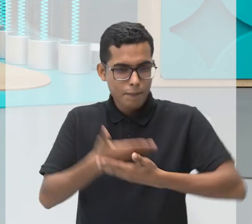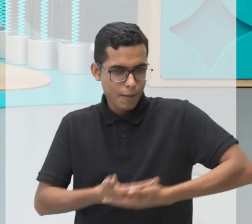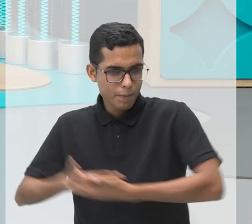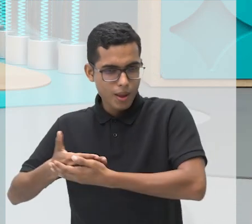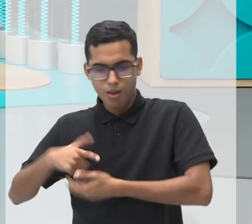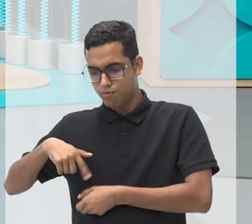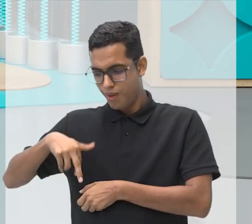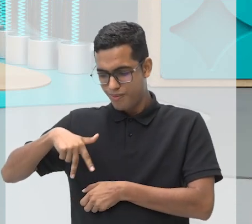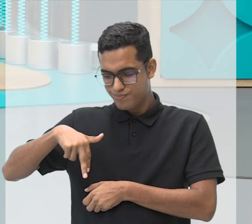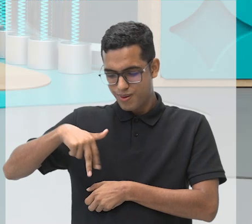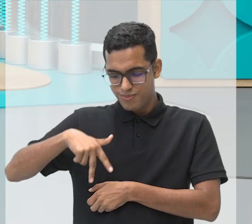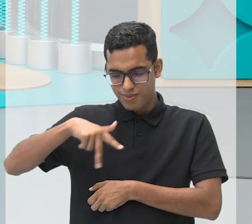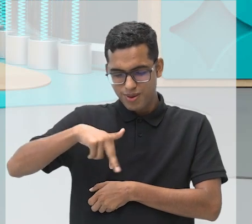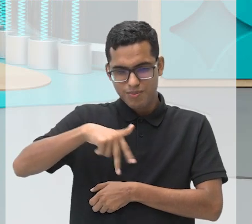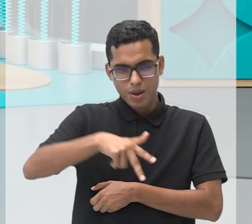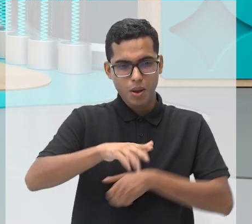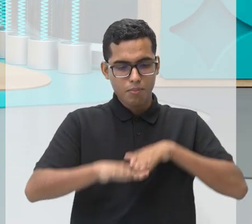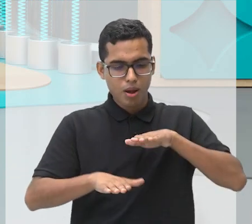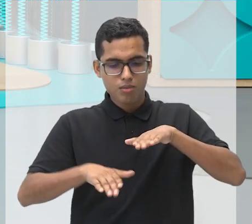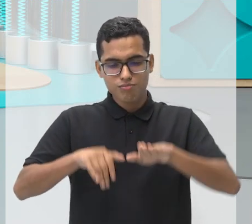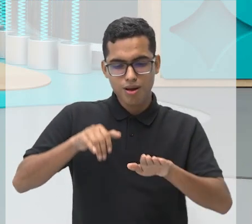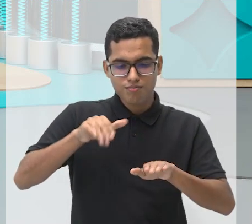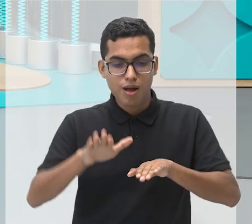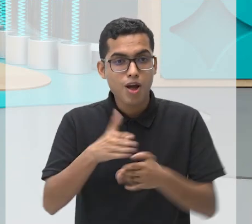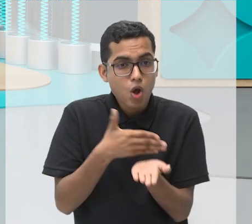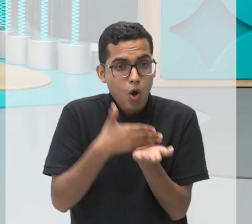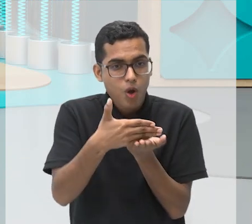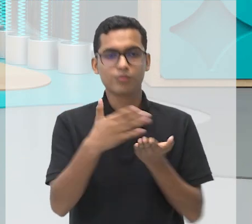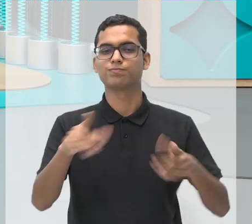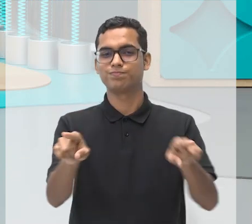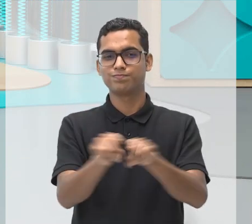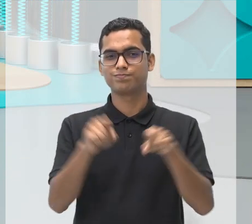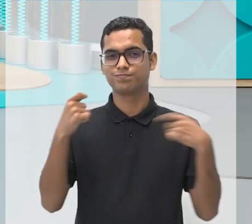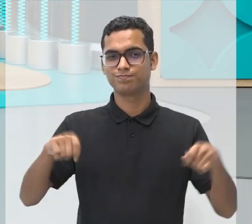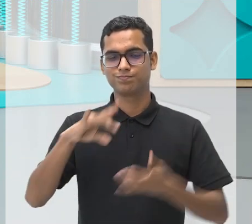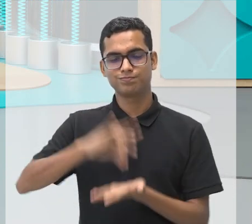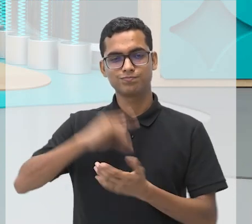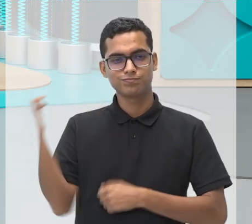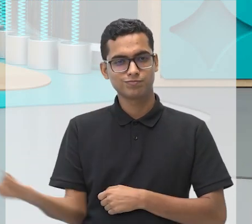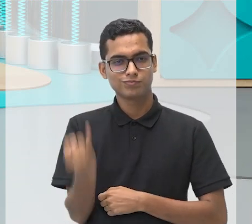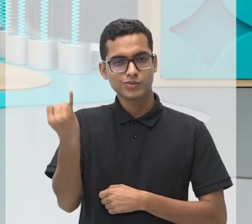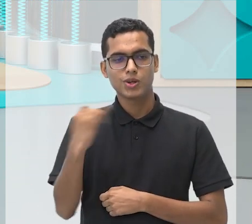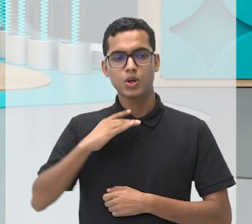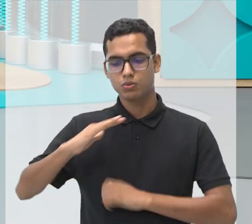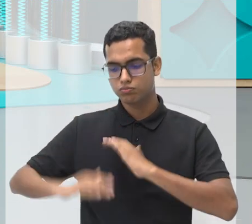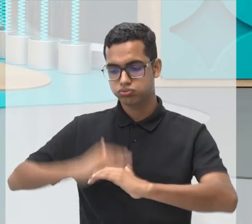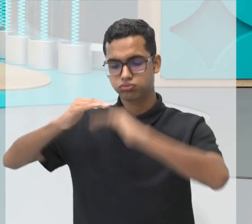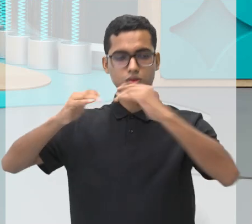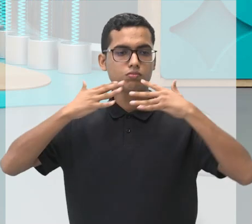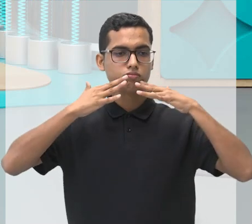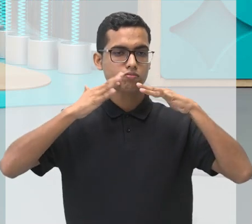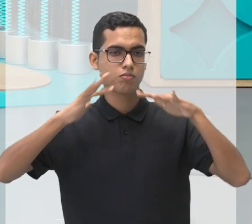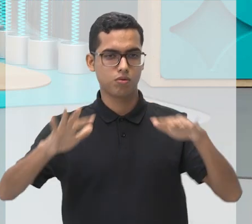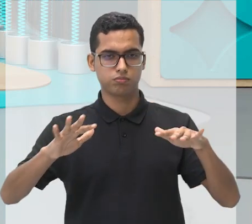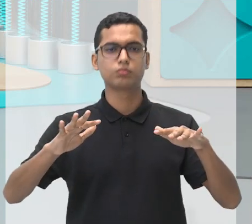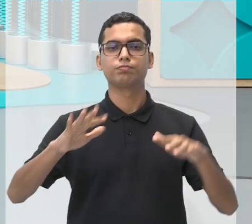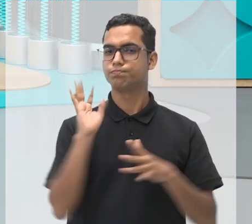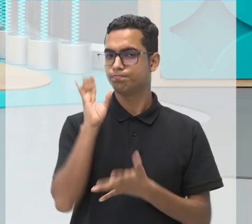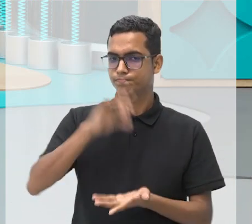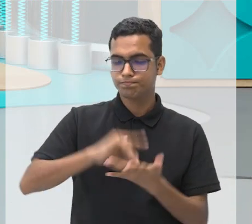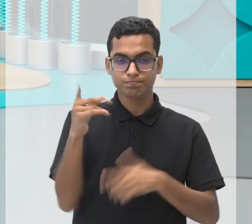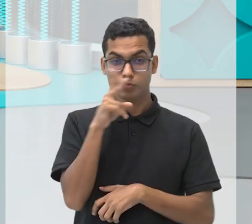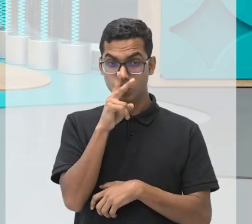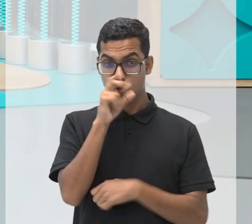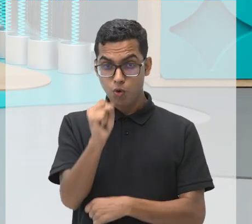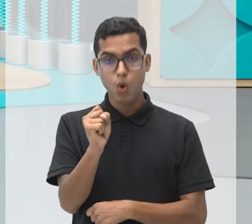passos, ok? E por isso que é importante, né? É preciso desenvolver de forma natural a